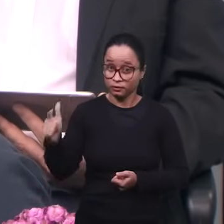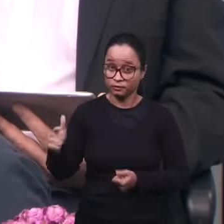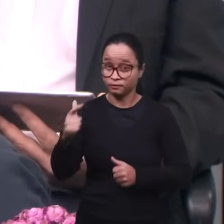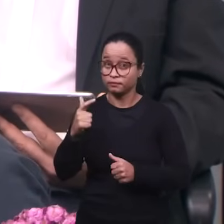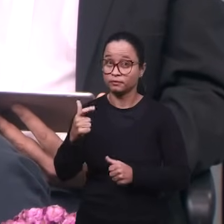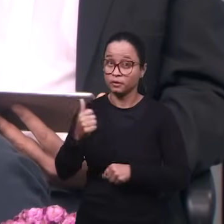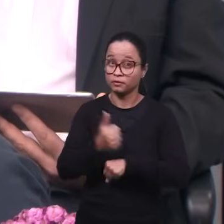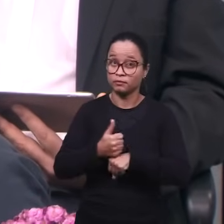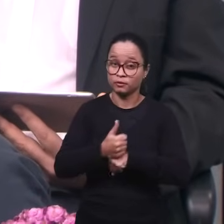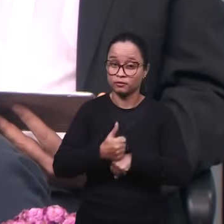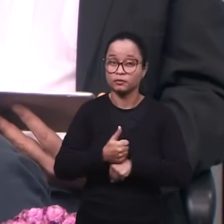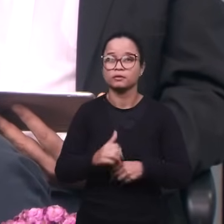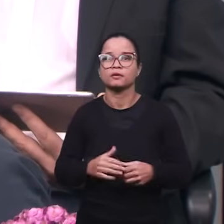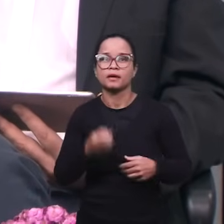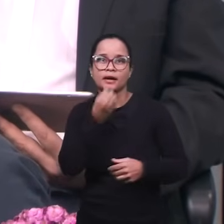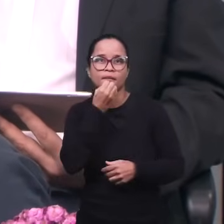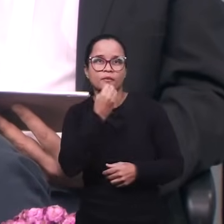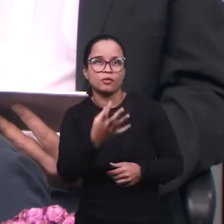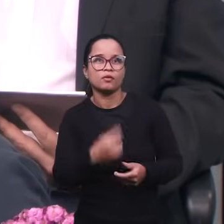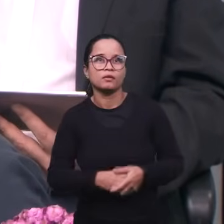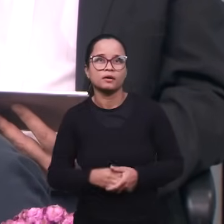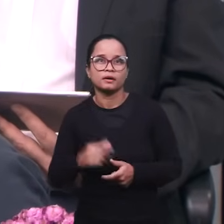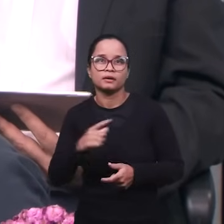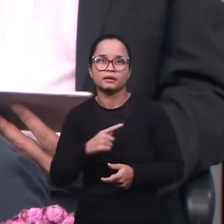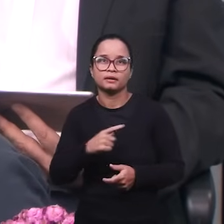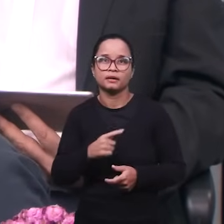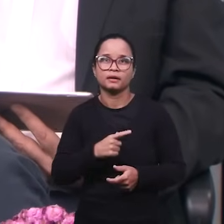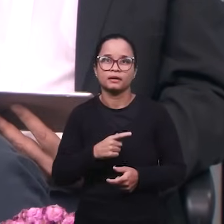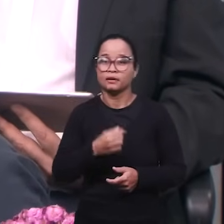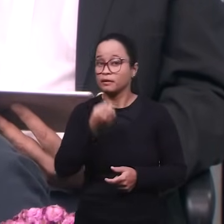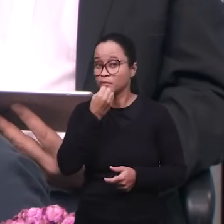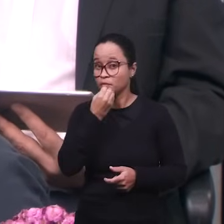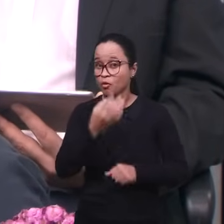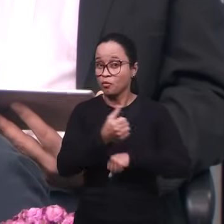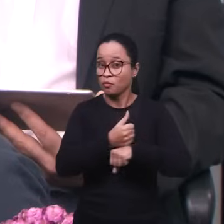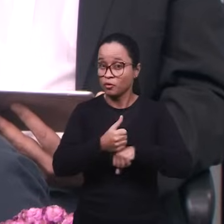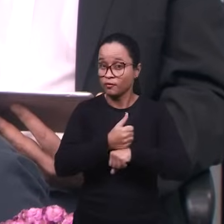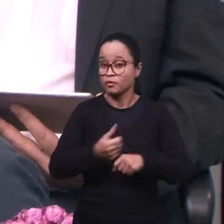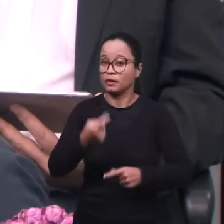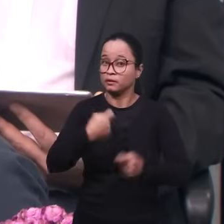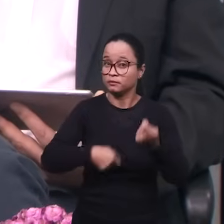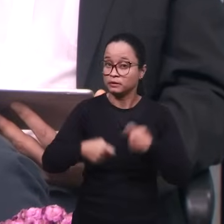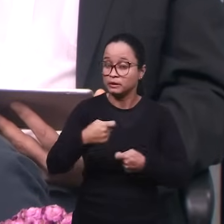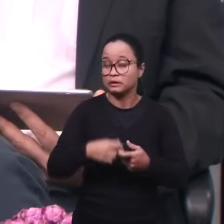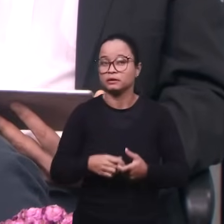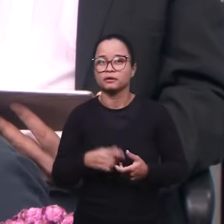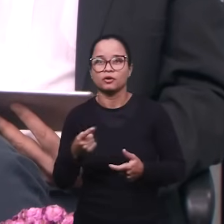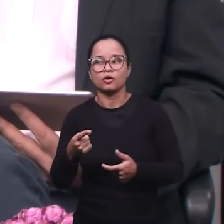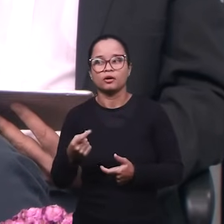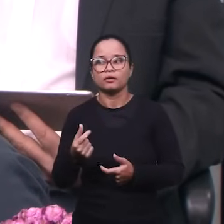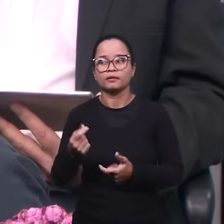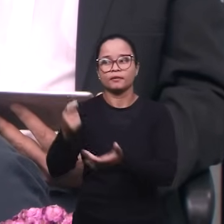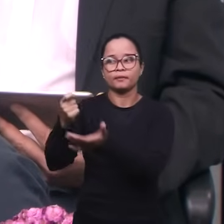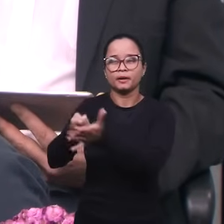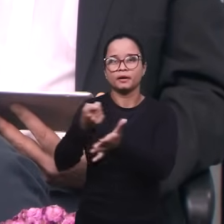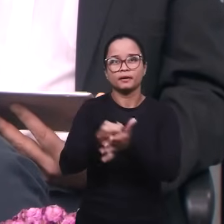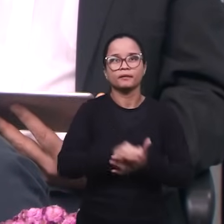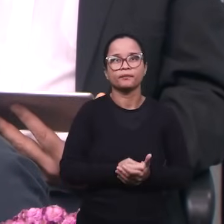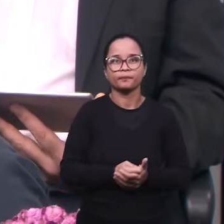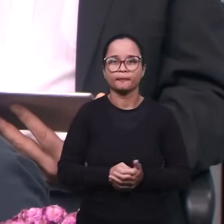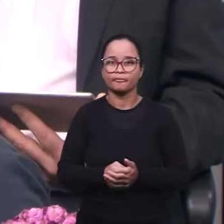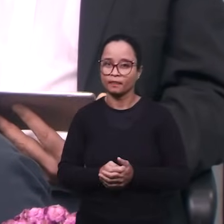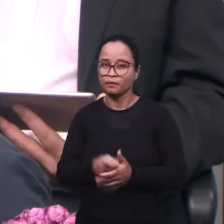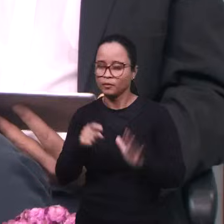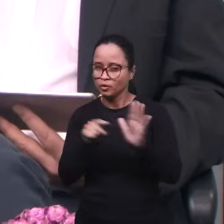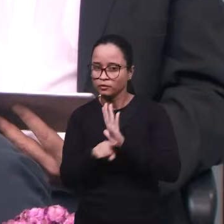profissões, precisa ser informado. Por isso que eu falei que é bom ter, nesse caso, um bom contador. Uhum. Até para ele falar assim, ó, as minhas contribuições são essas. Até consultar